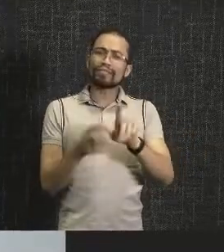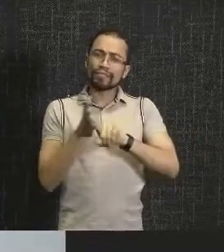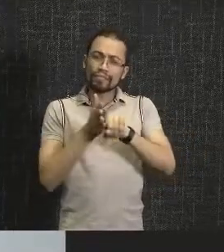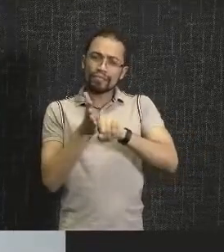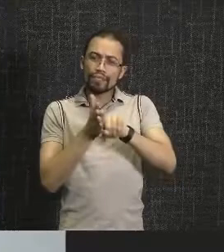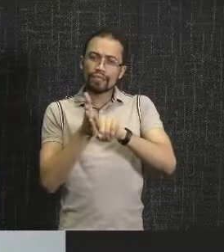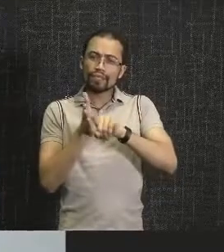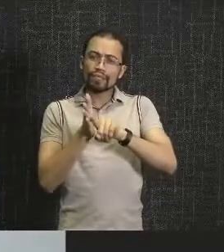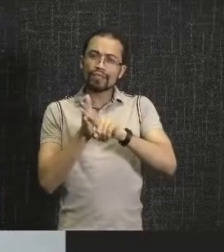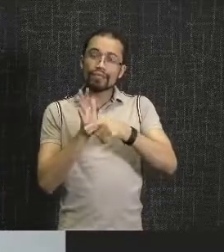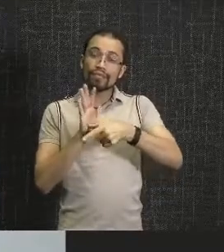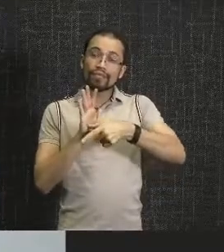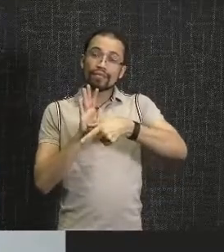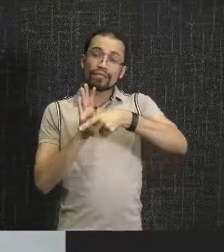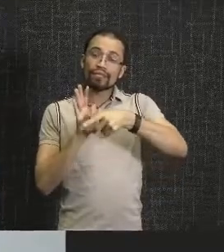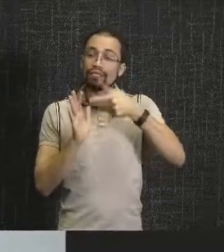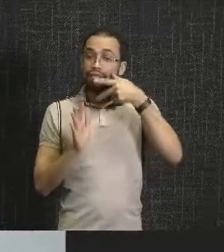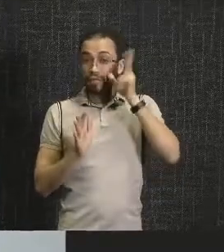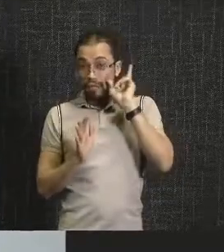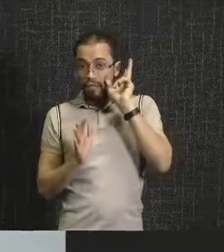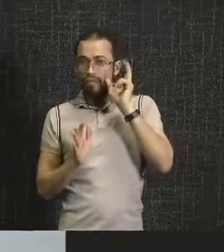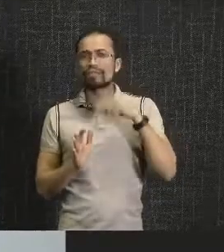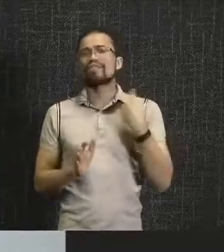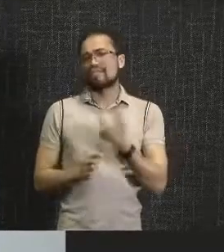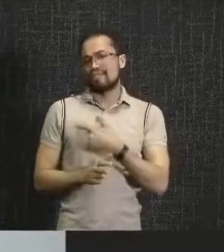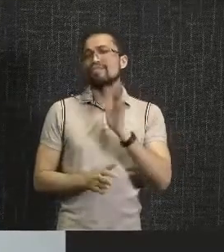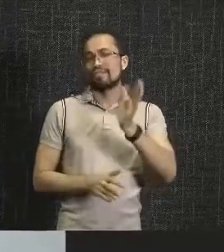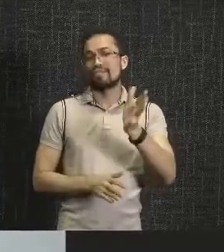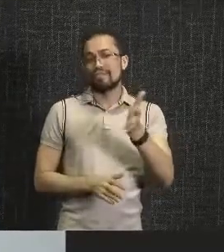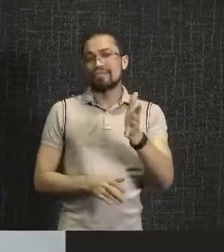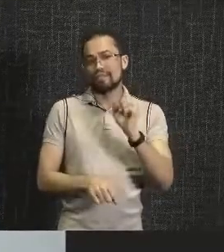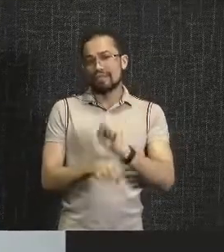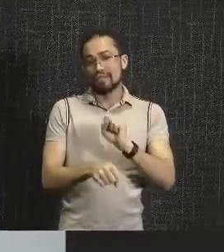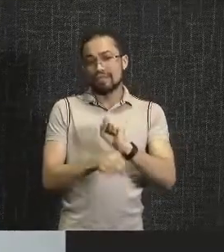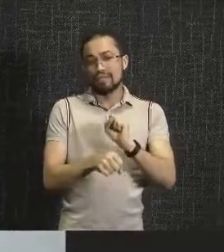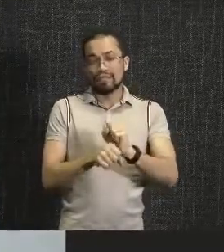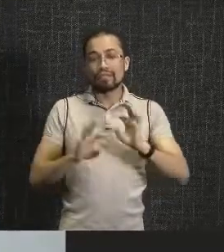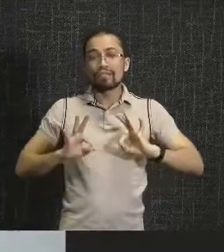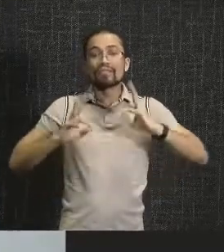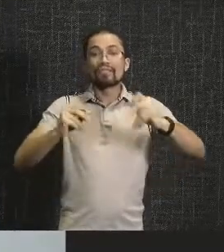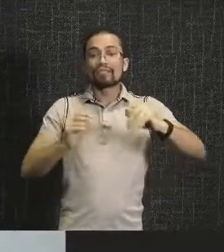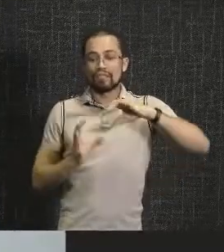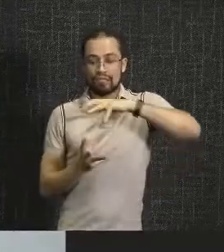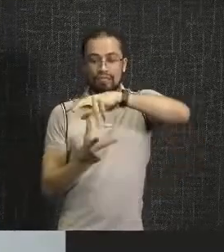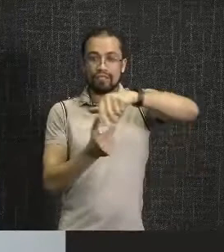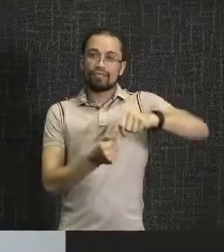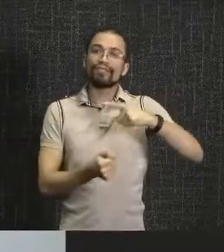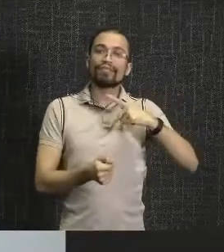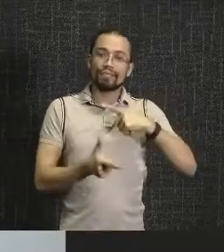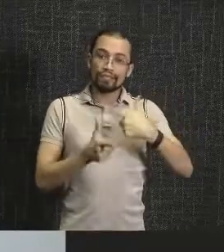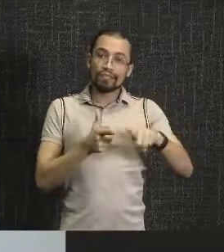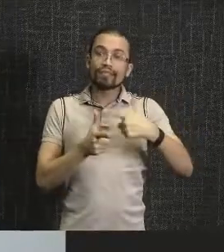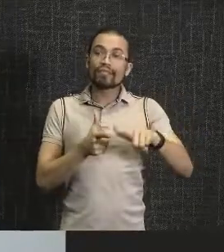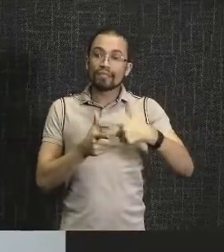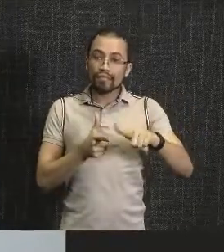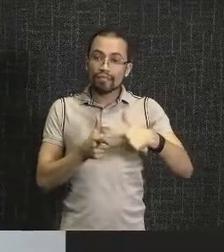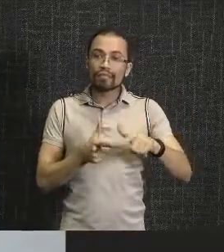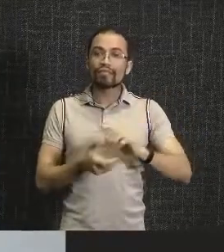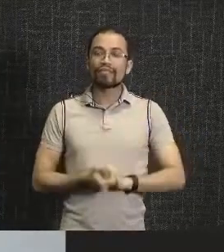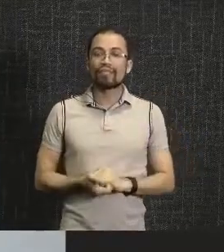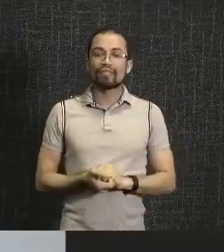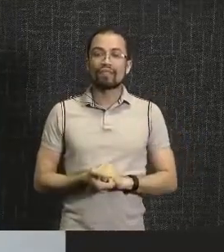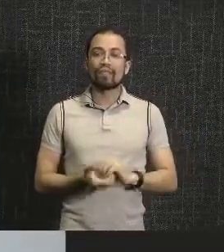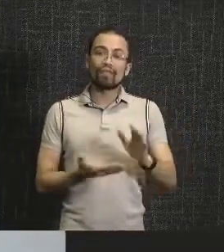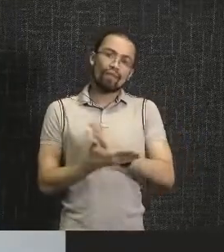caiu bastante o nível da atividade, mas era esperado em todo lugar do mundo que teve problema de pandemia, isso vai acontecer. Alguns